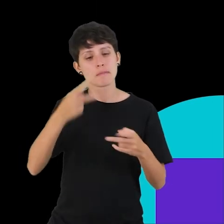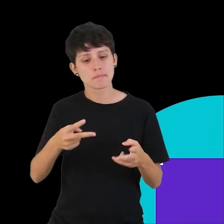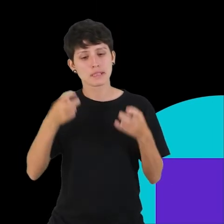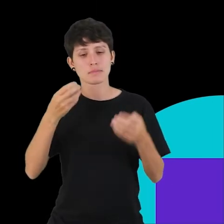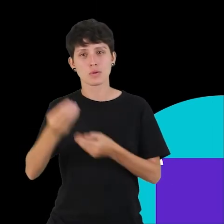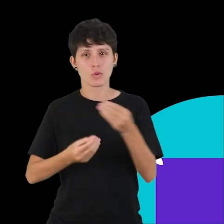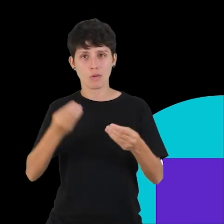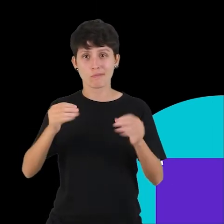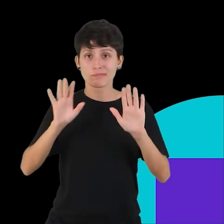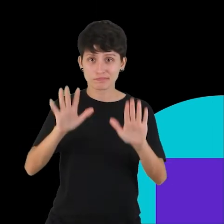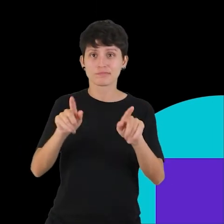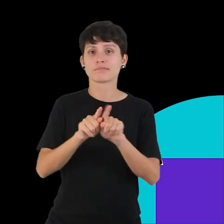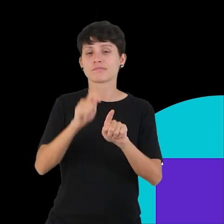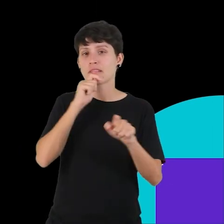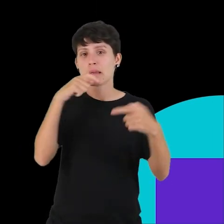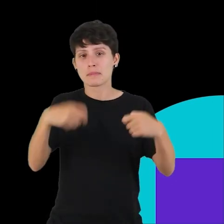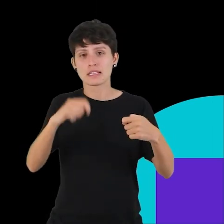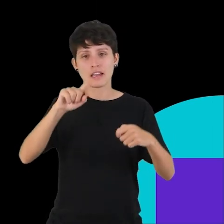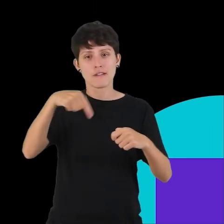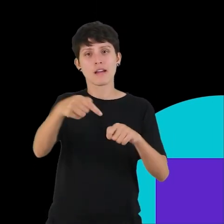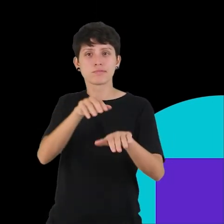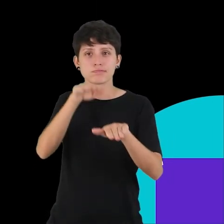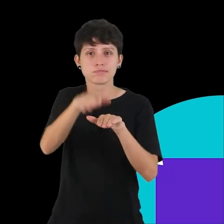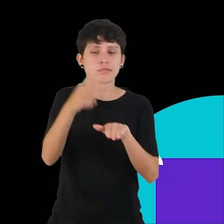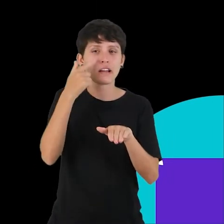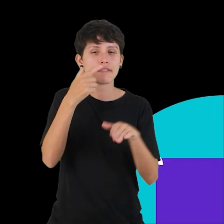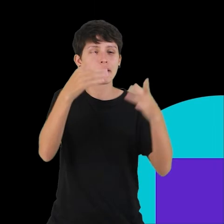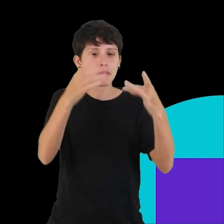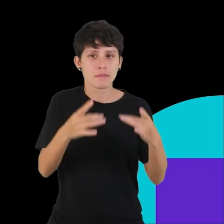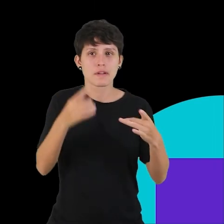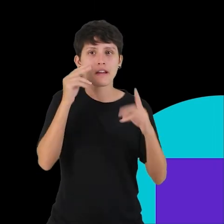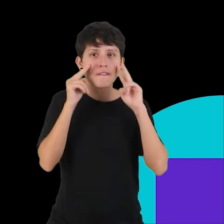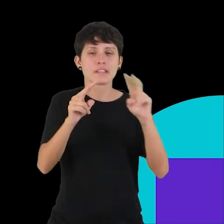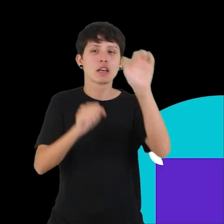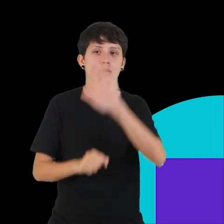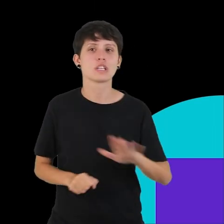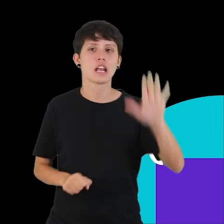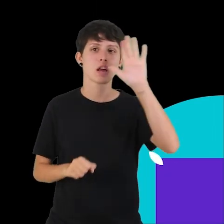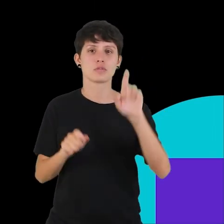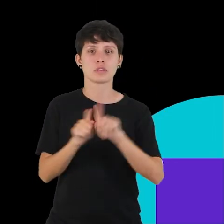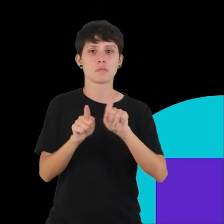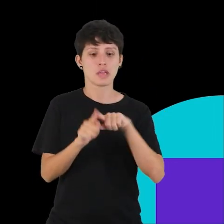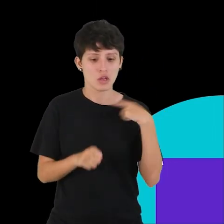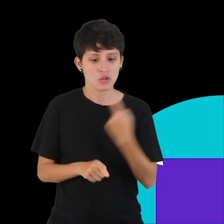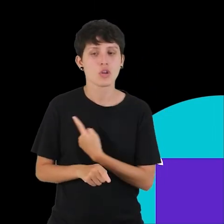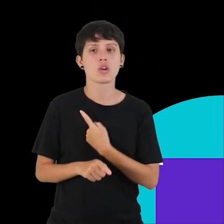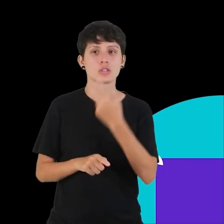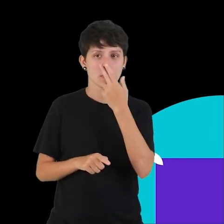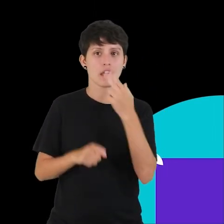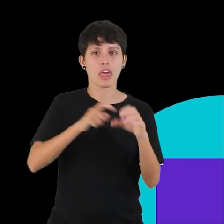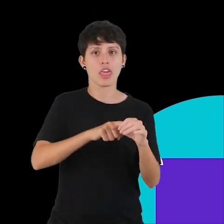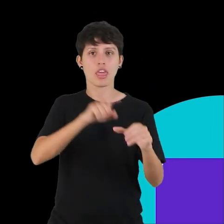multinível. E ali é um sistema que funciona bem, mas a função do sistema é de impacto social negativo. Então isso é